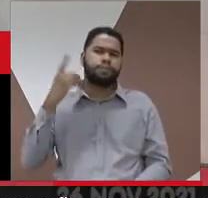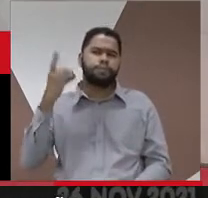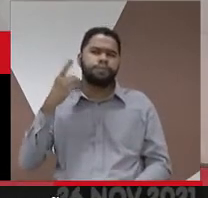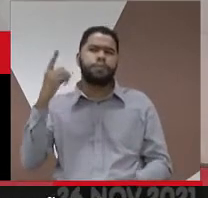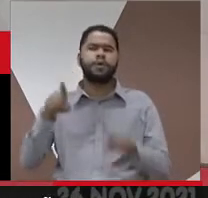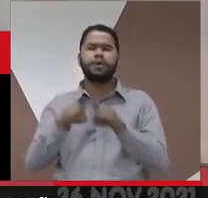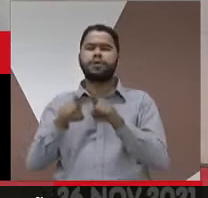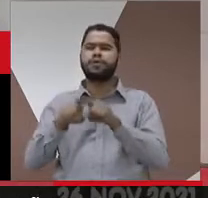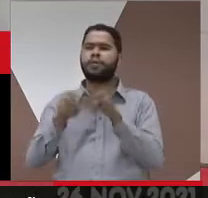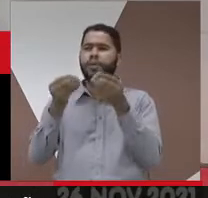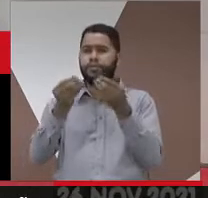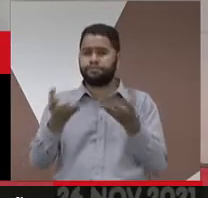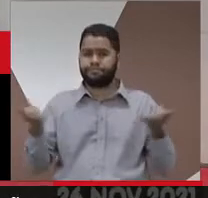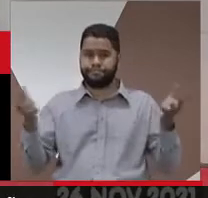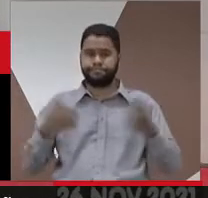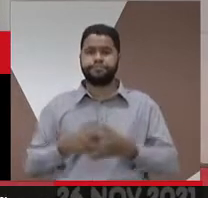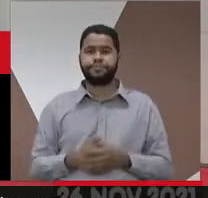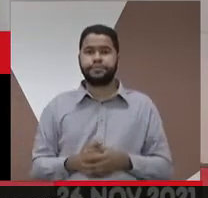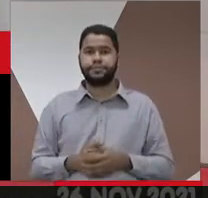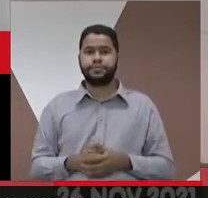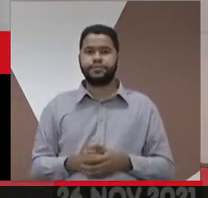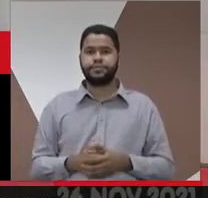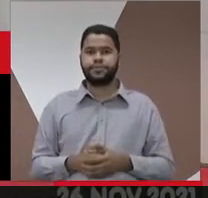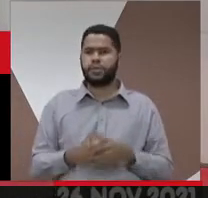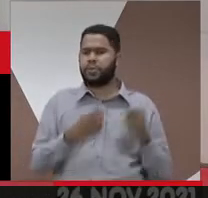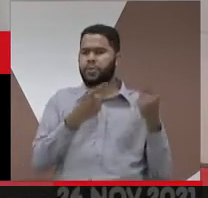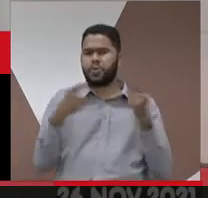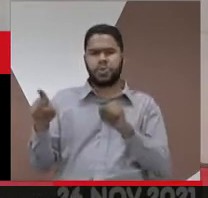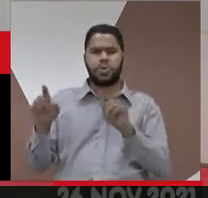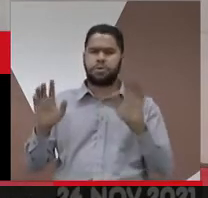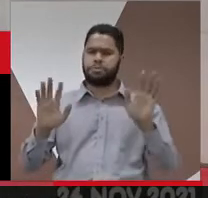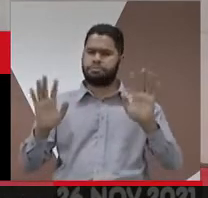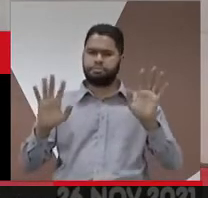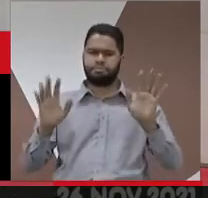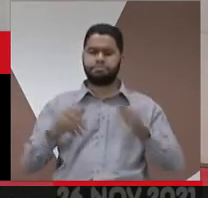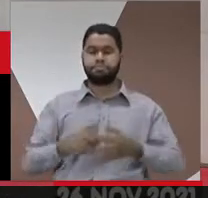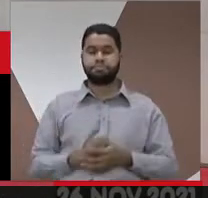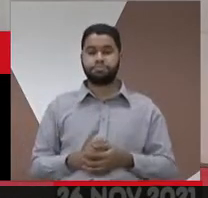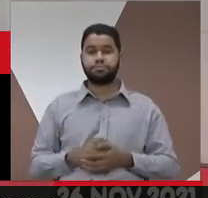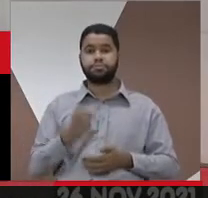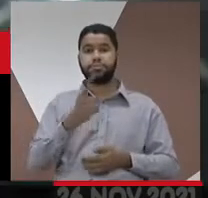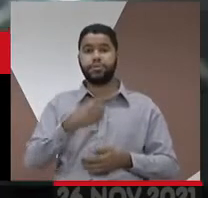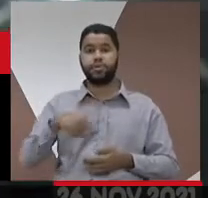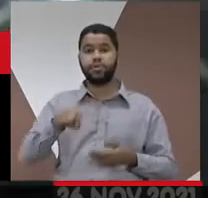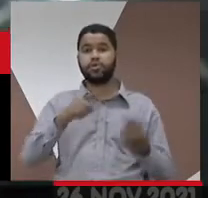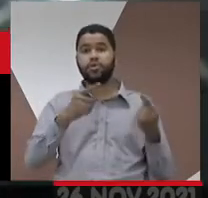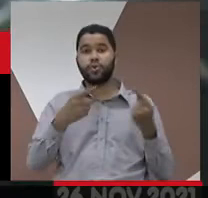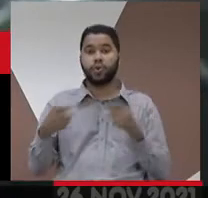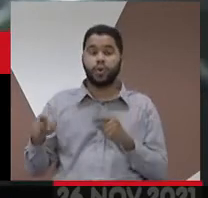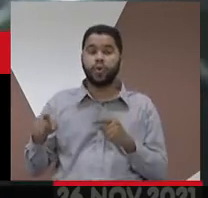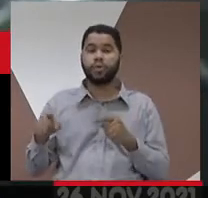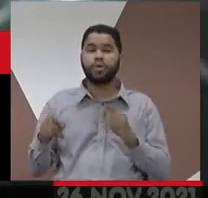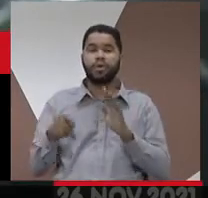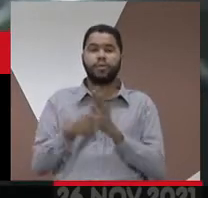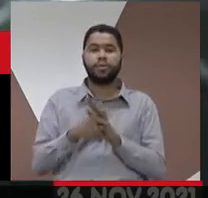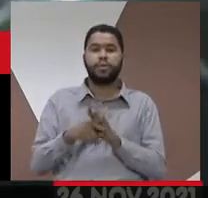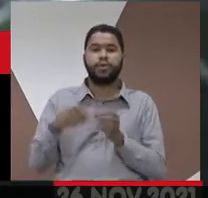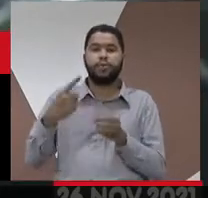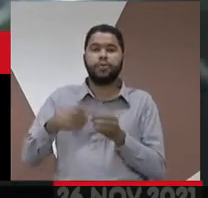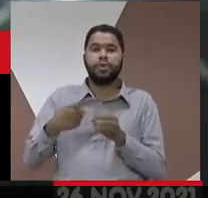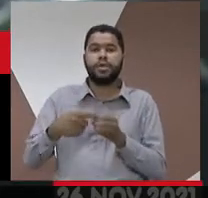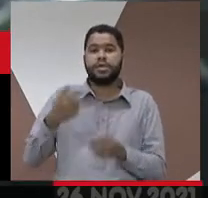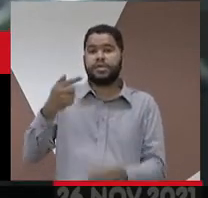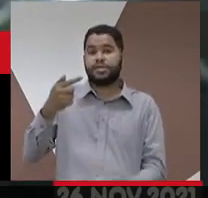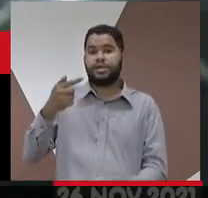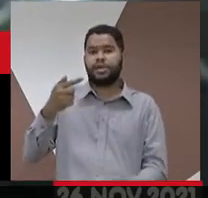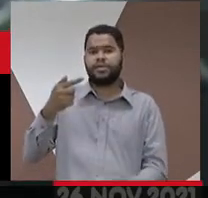essa distribuição. A gente não é contra de forma nenhuma isso. A gente é contra que aonde que o município recebeu 7 milhões e